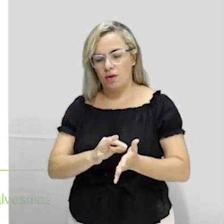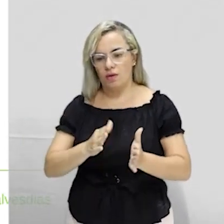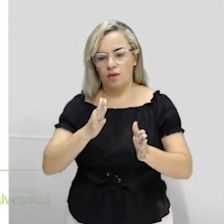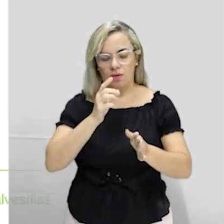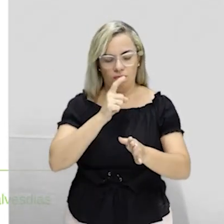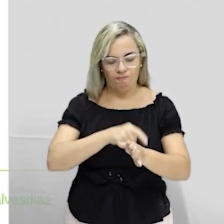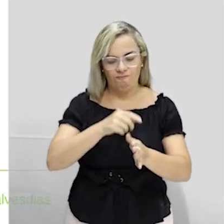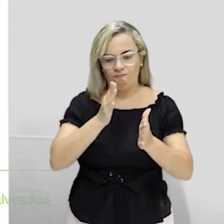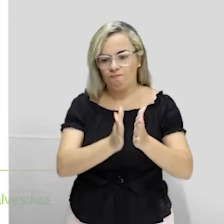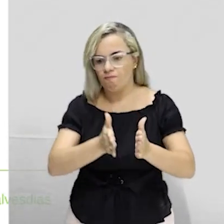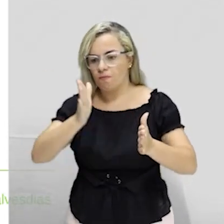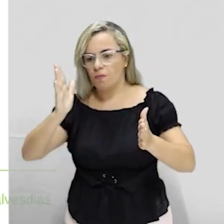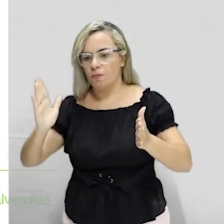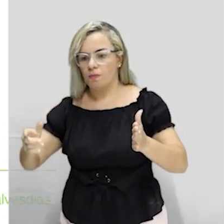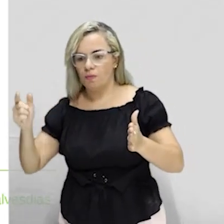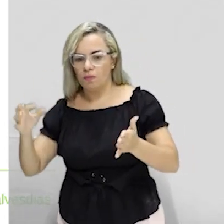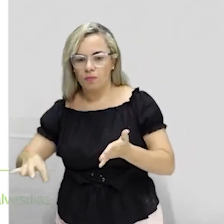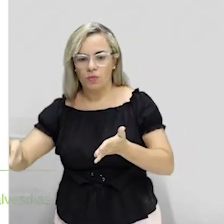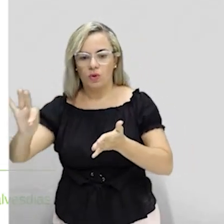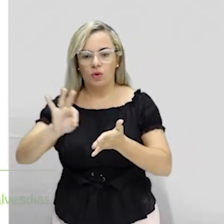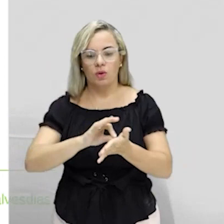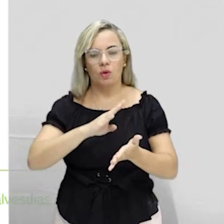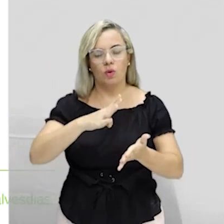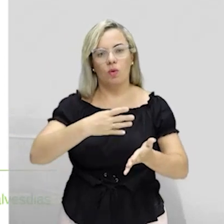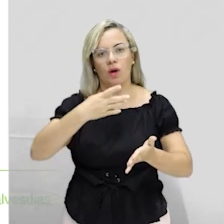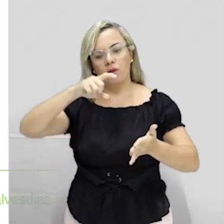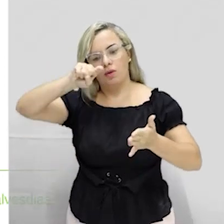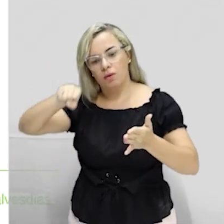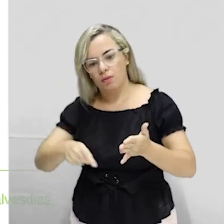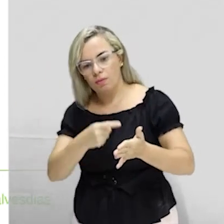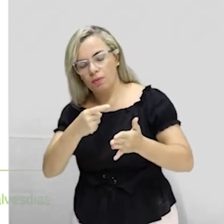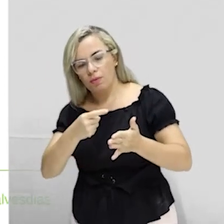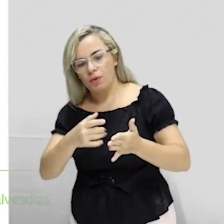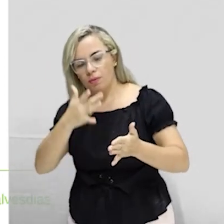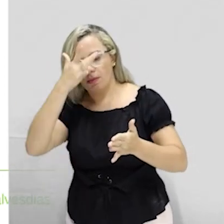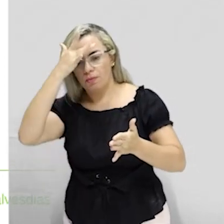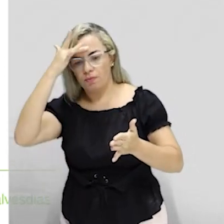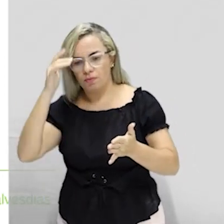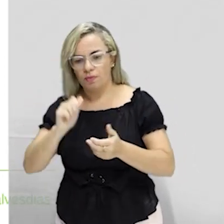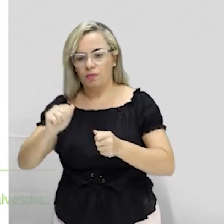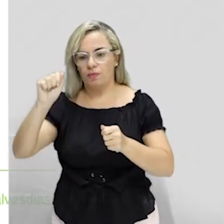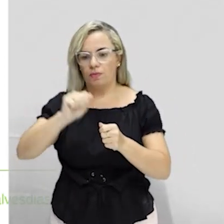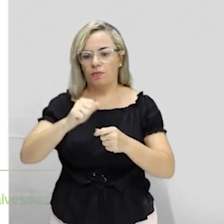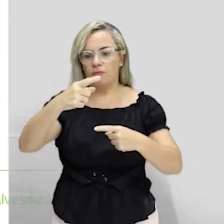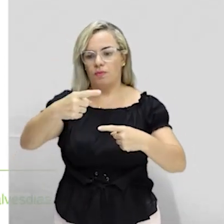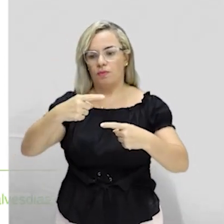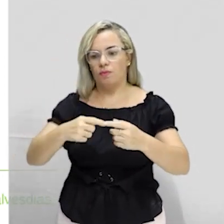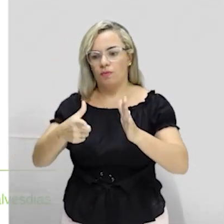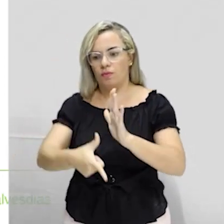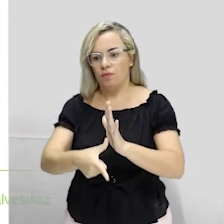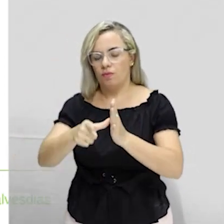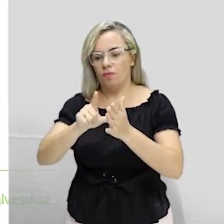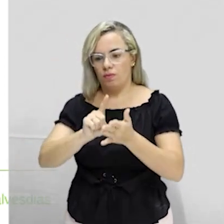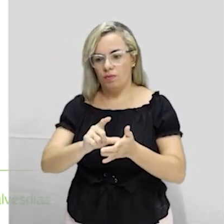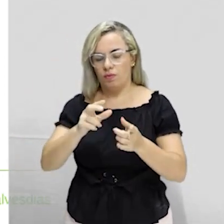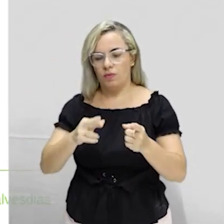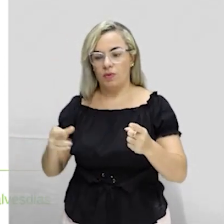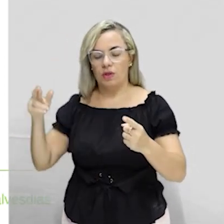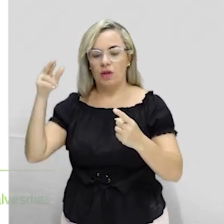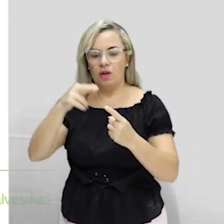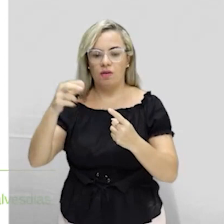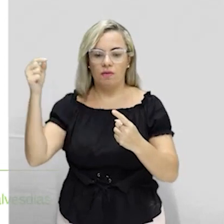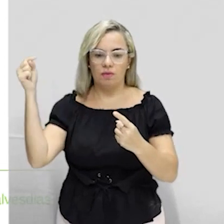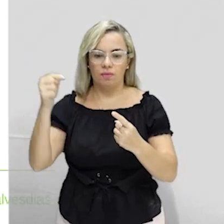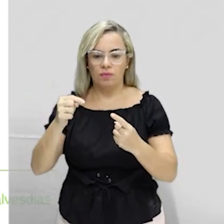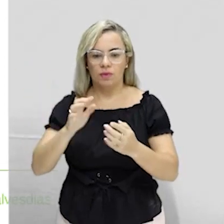prorrogadas, inscrevendo-se mais 4.000 candidatos, fazendo com que a razão anteriormente